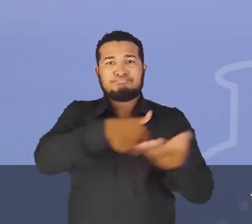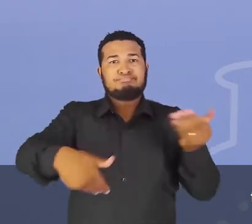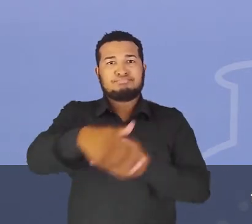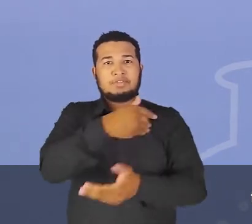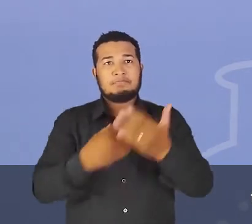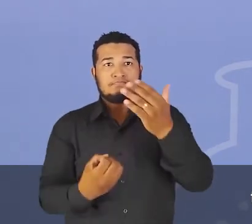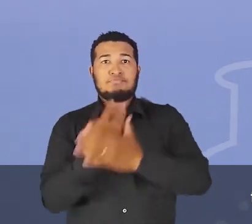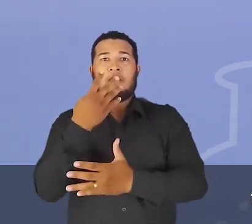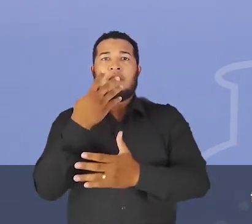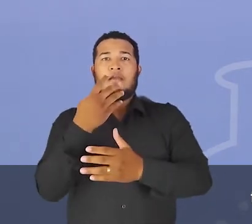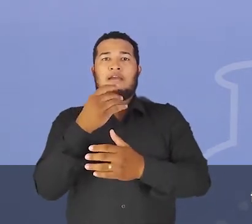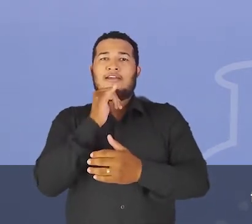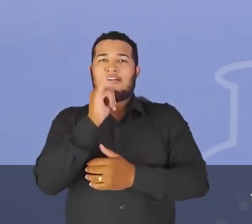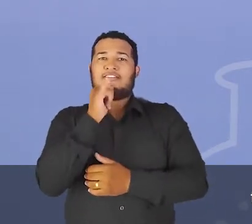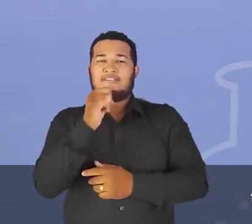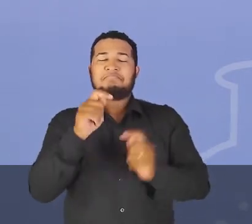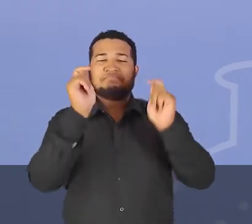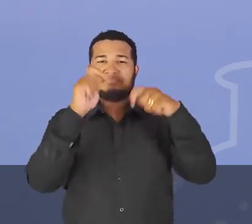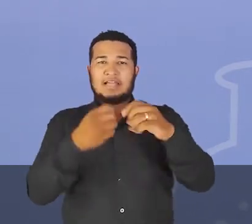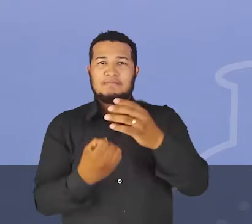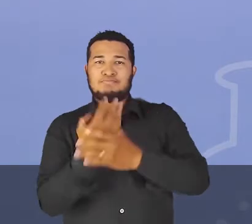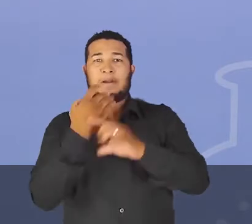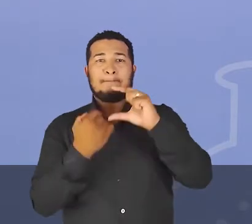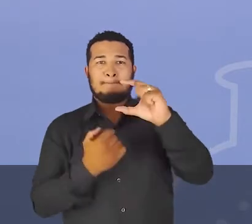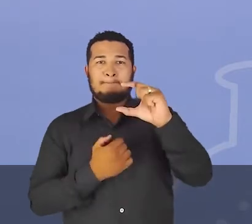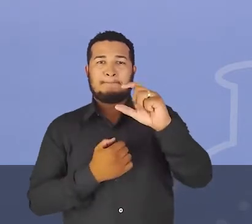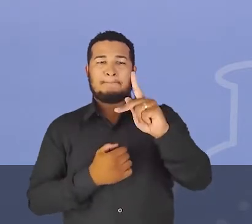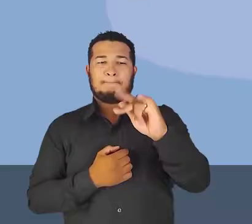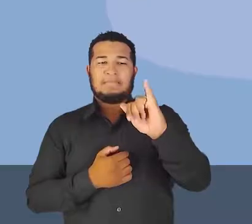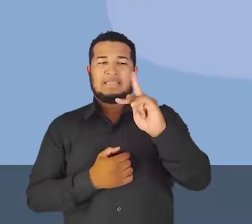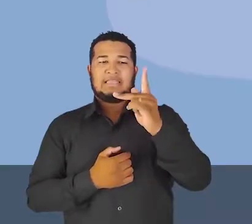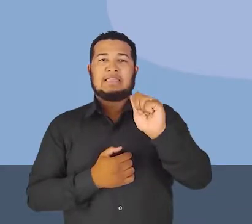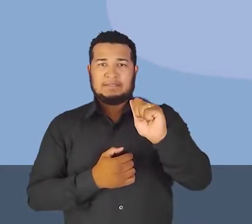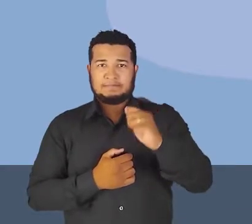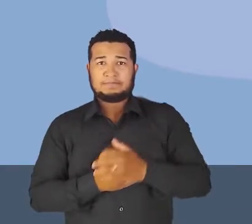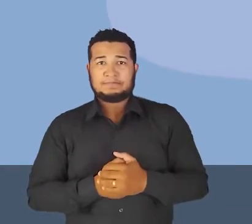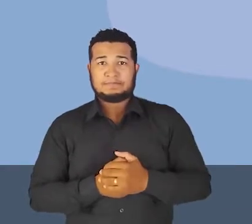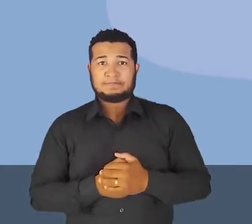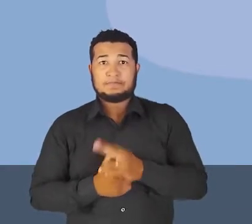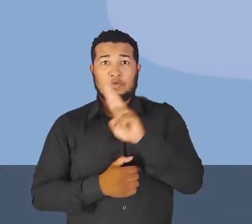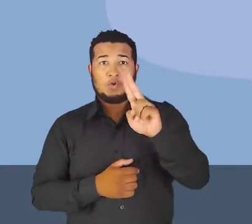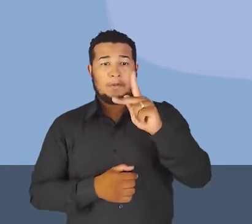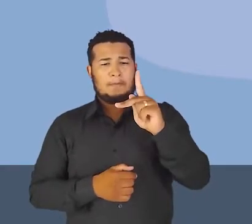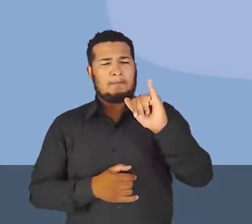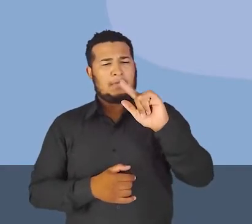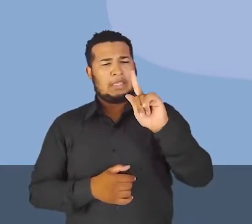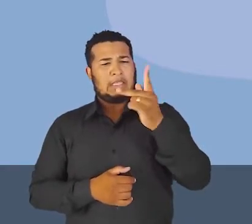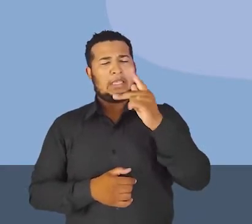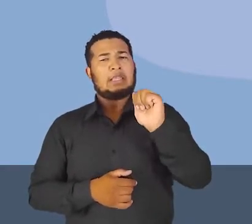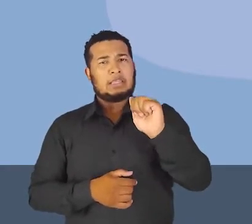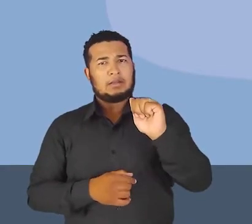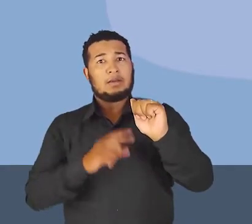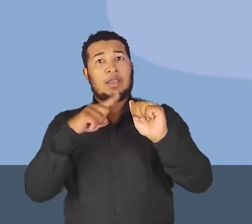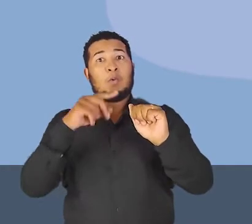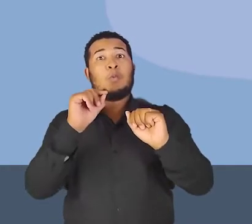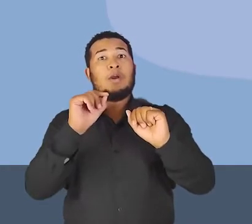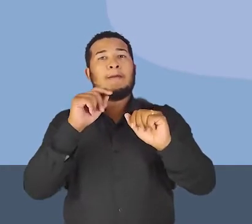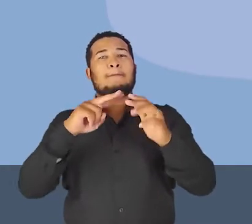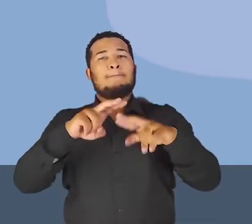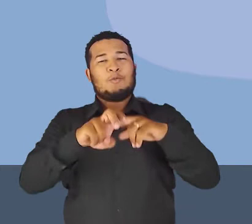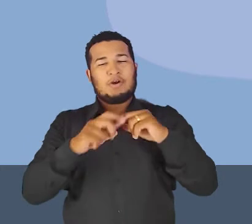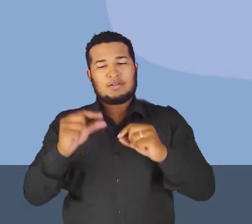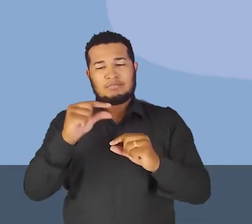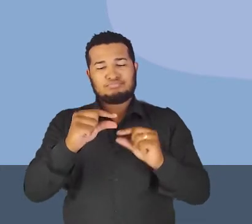energia elétrica, eu vou ter uma pilha. E olha que bacana, dá uma olhada no slide. O nome pilha, ele vem desse